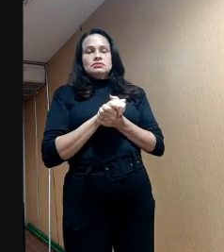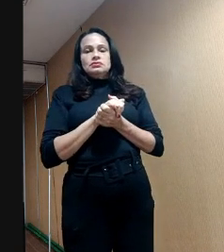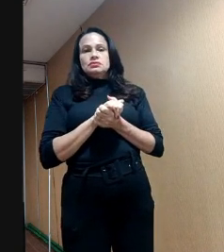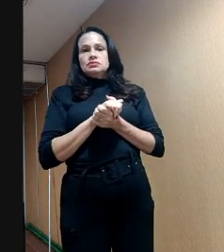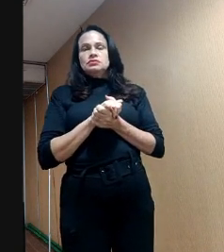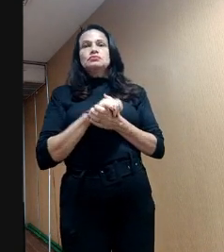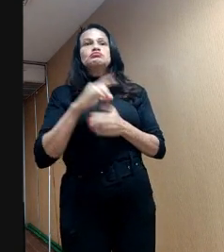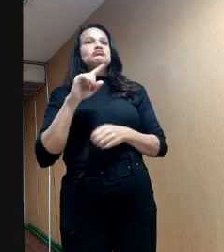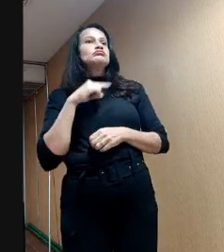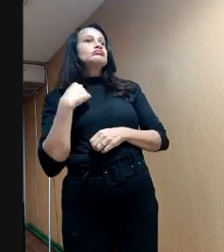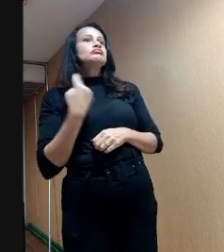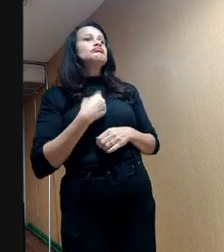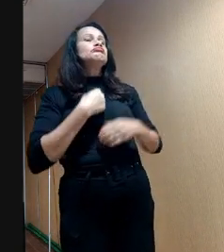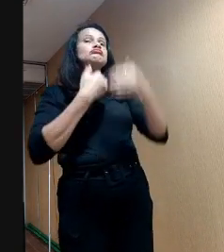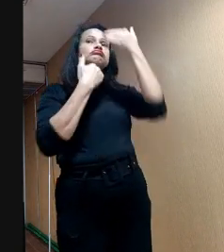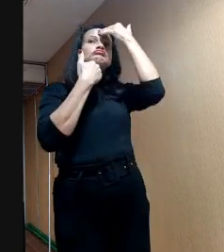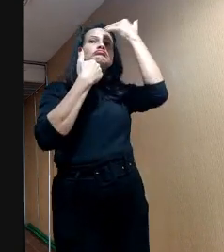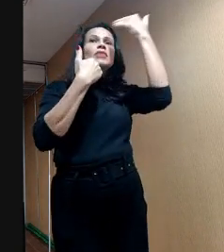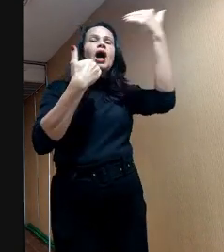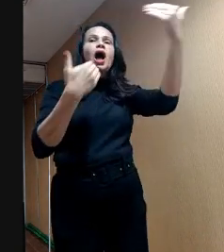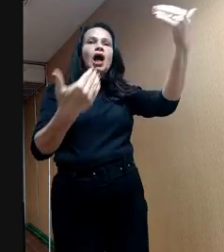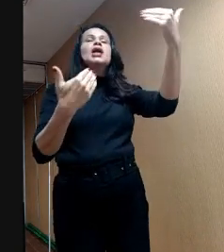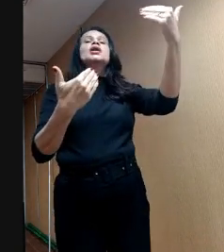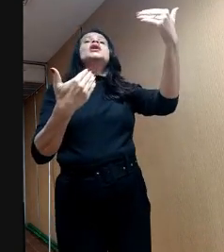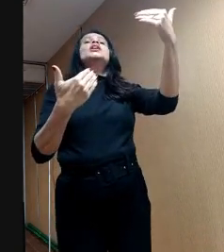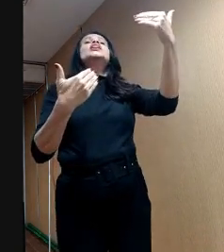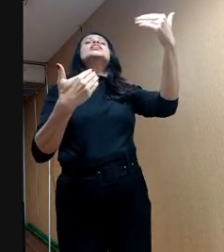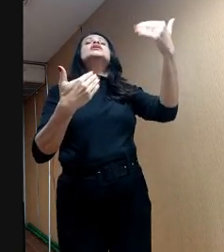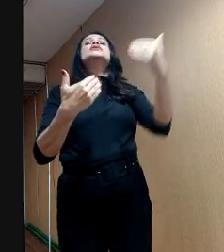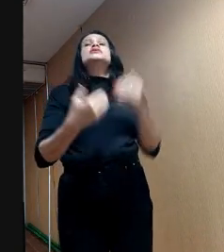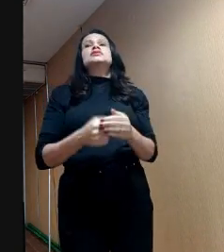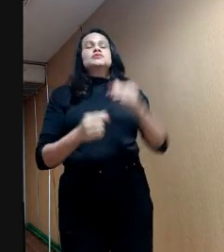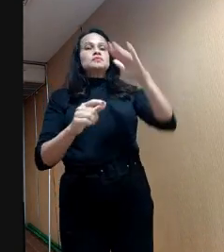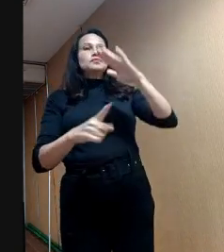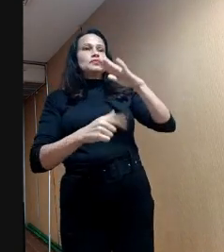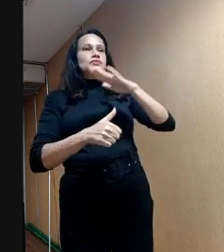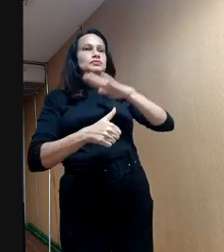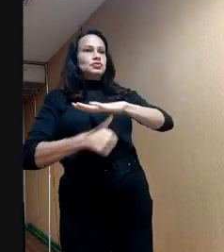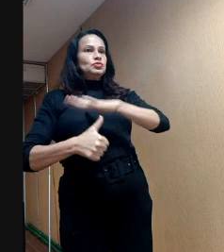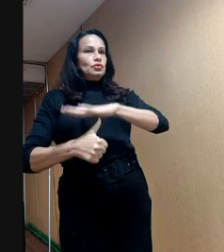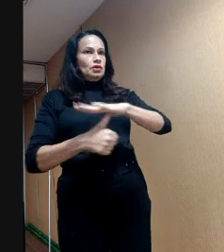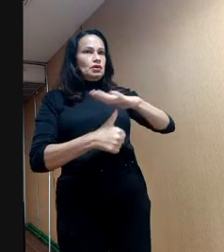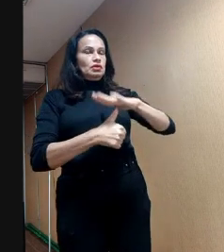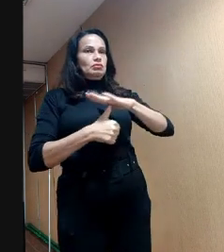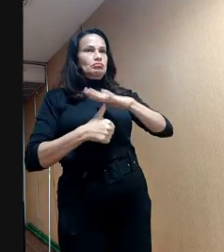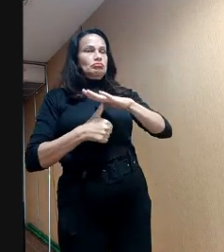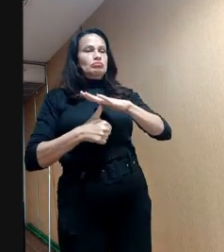Nós agradecemos as palavras do nosso reitor, né? Somos gratos por todos